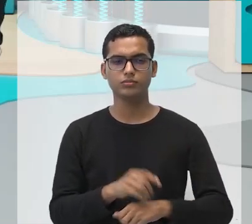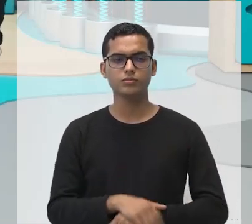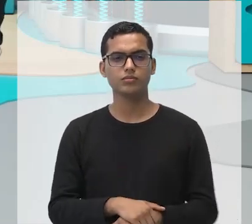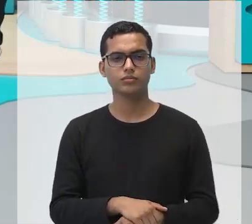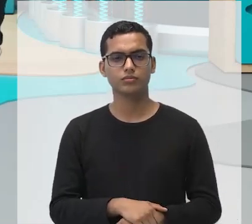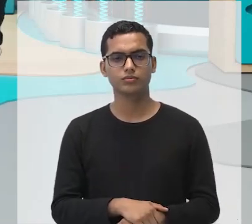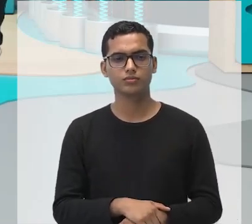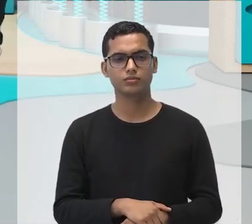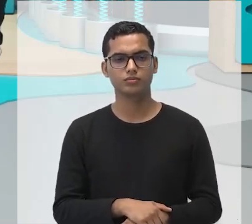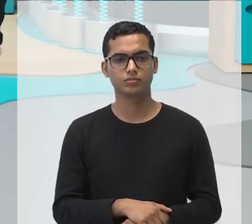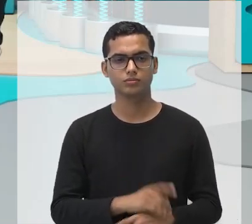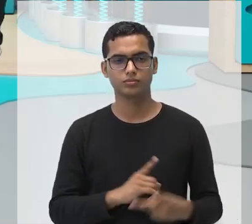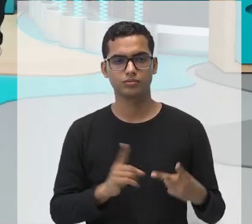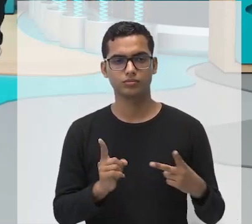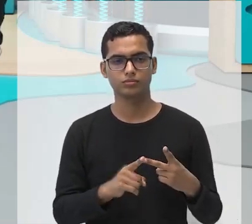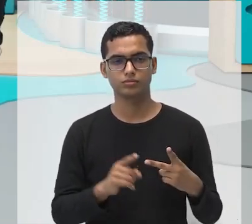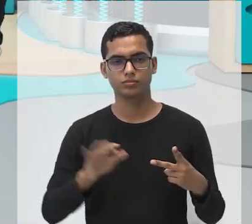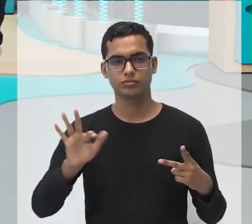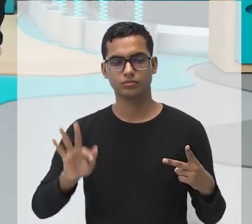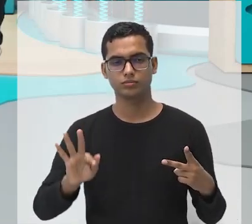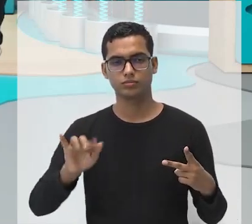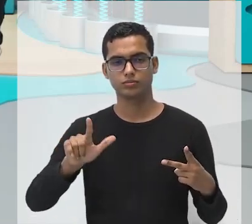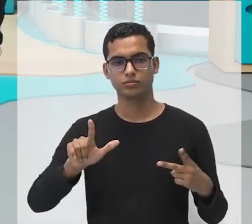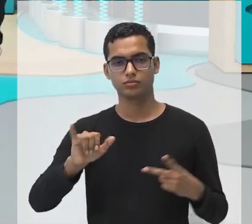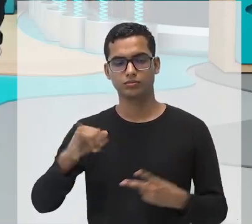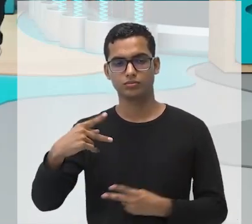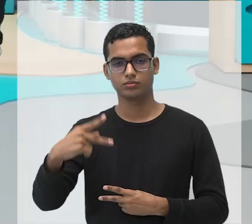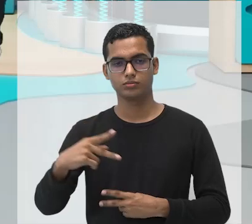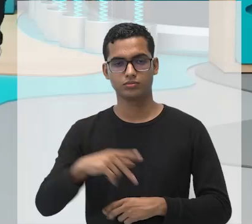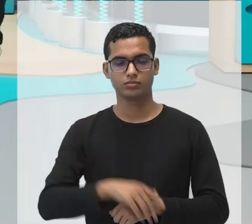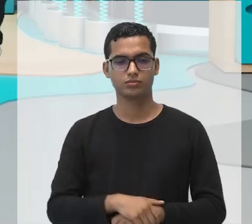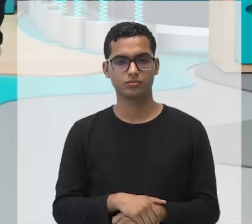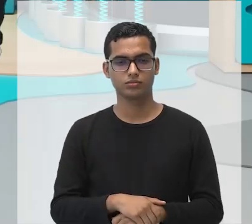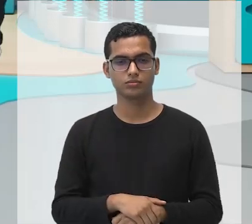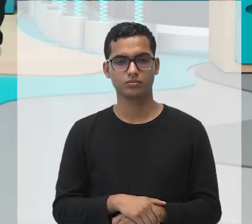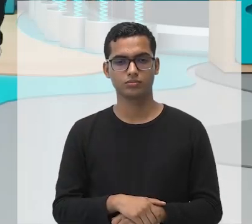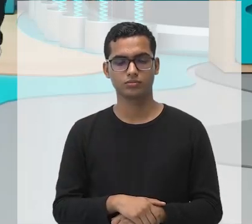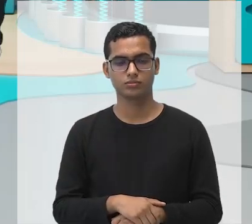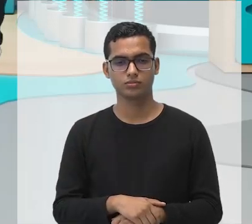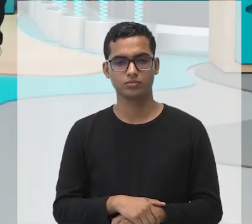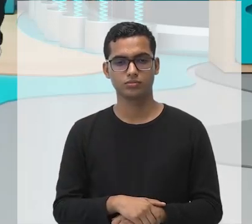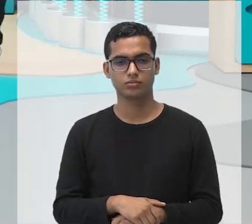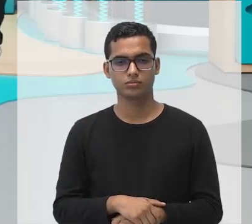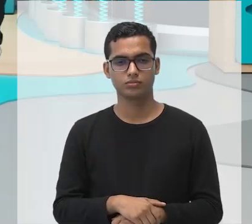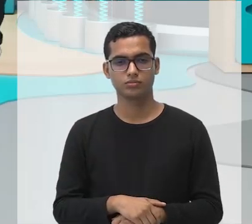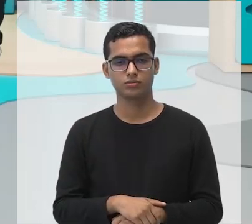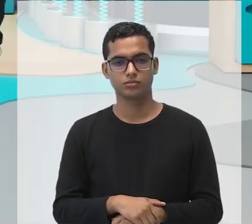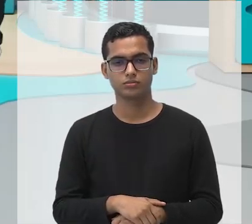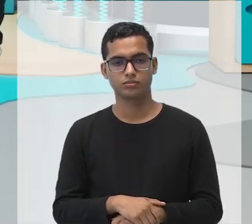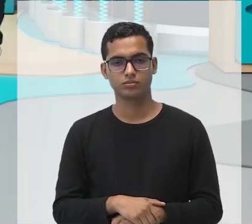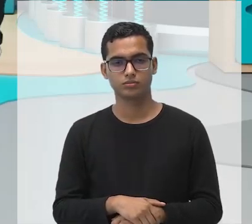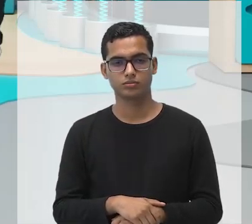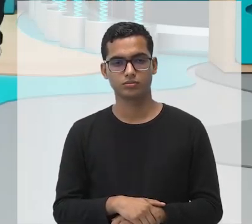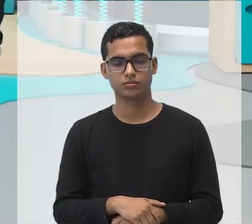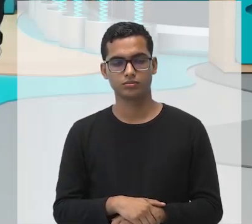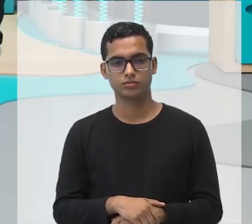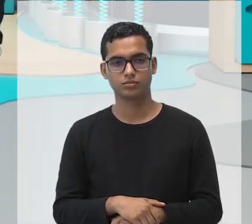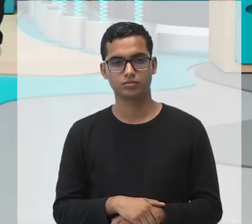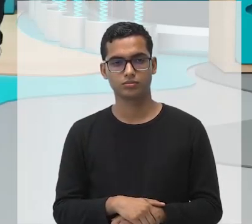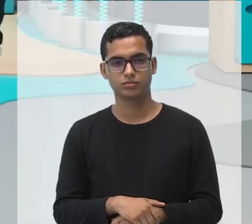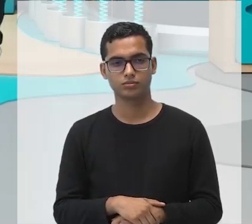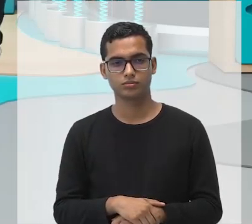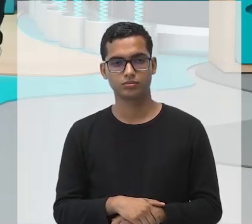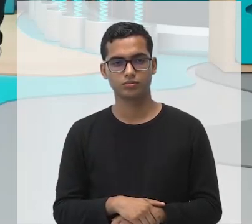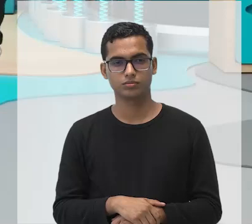é? É o flip. Observem primeiramente essa manobra. O que tem diferente lá da primeira